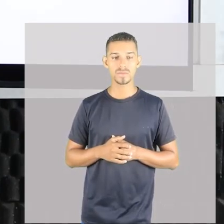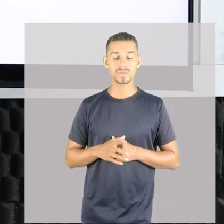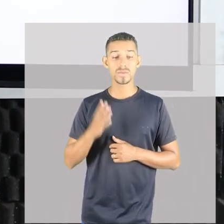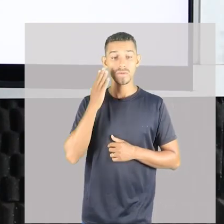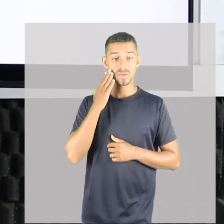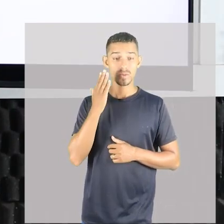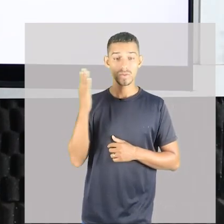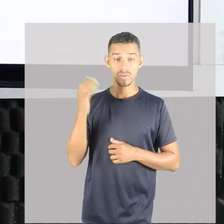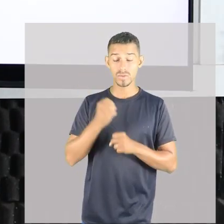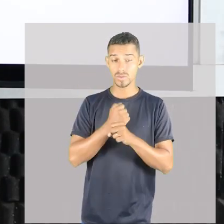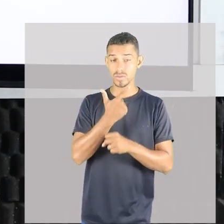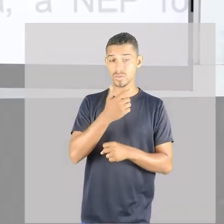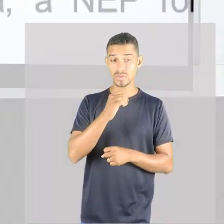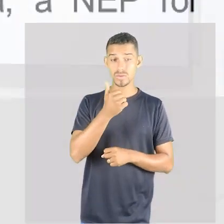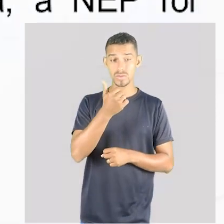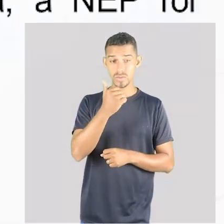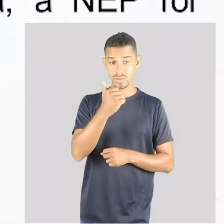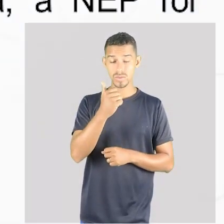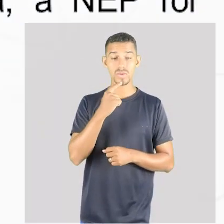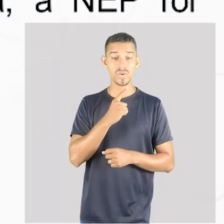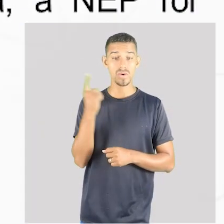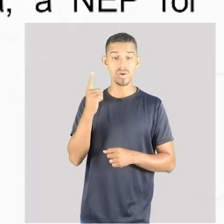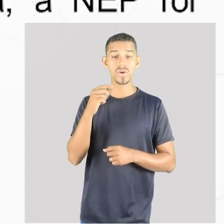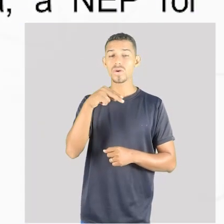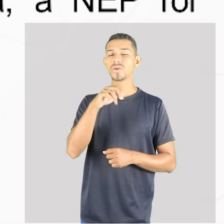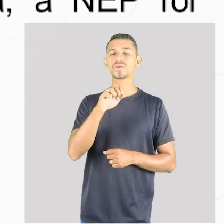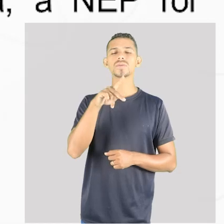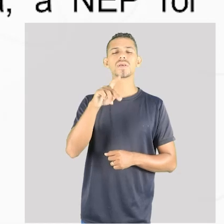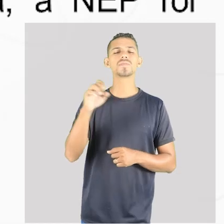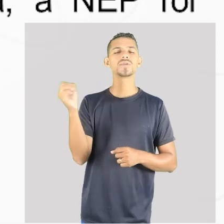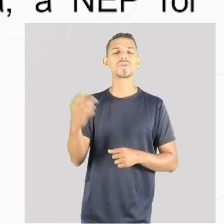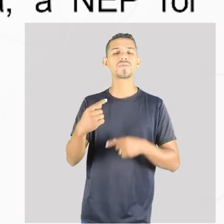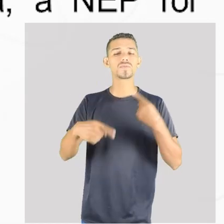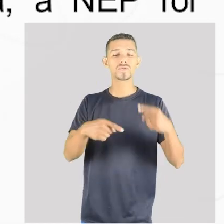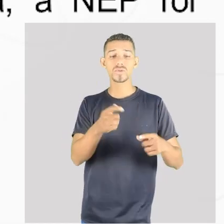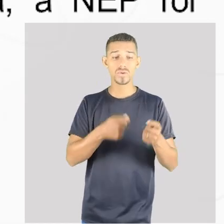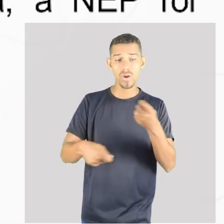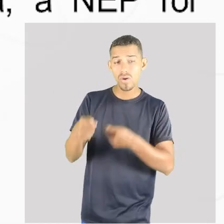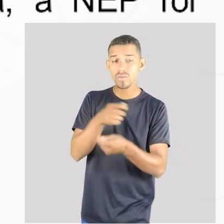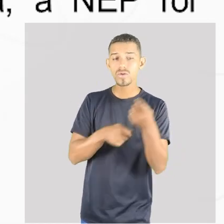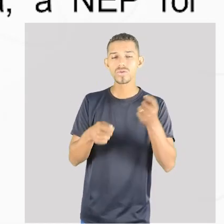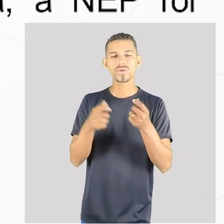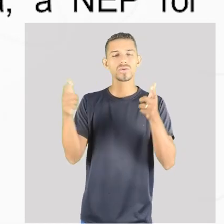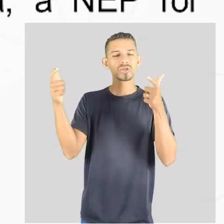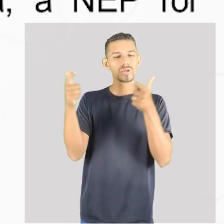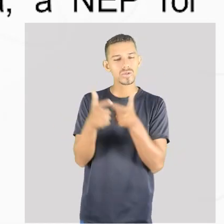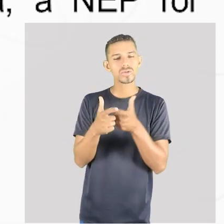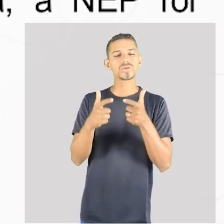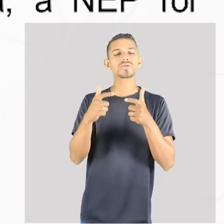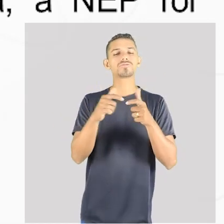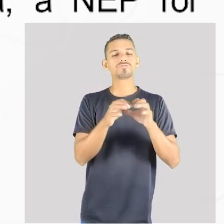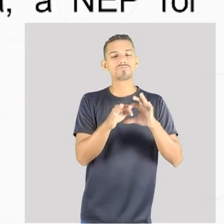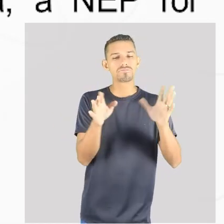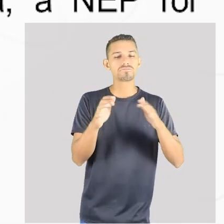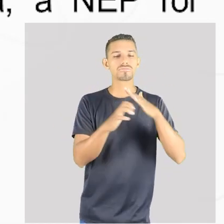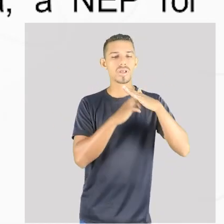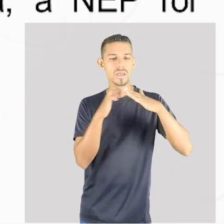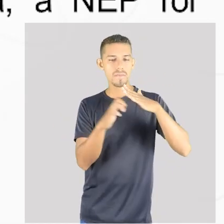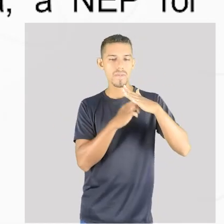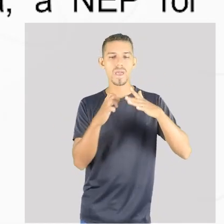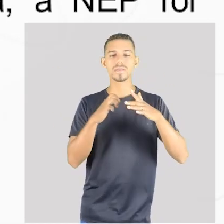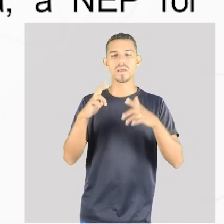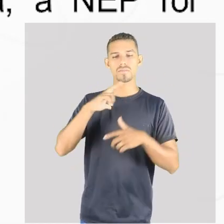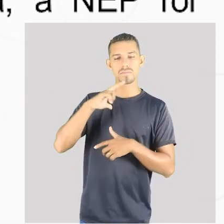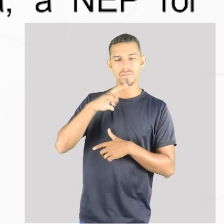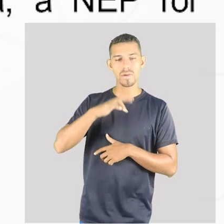ANEP, uma política econômica, o comércio interno foi liberado, permitiu-se o funcionamento de pequenas e médias empresas privadas, estimularam-se